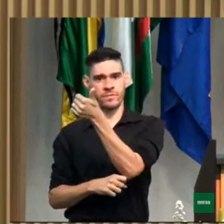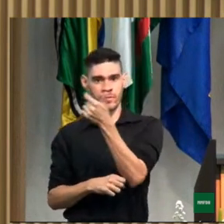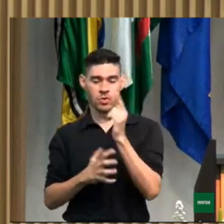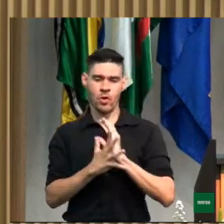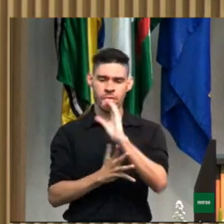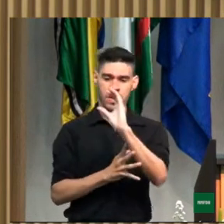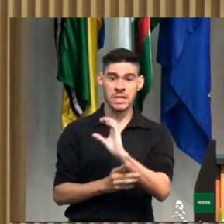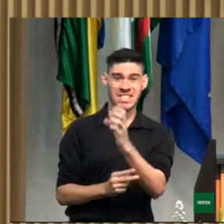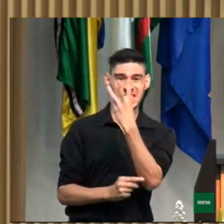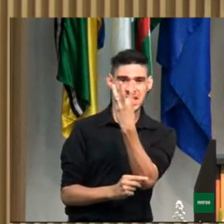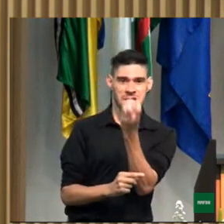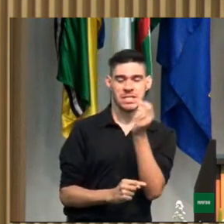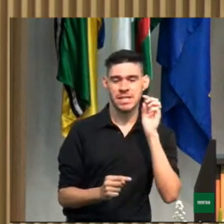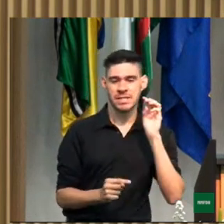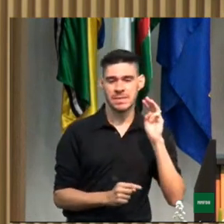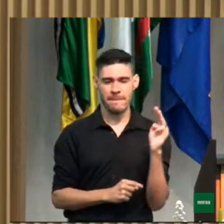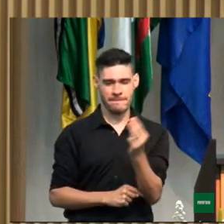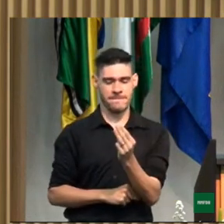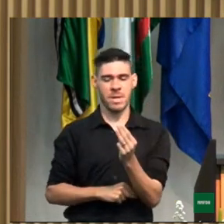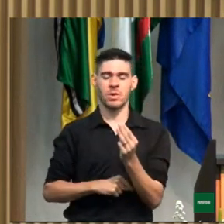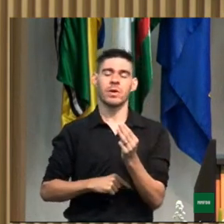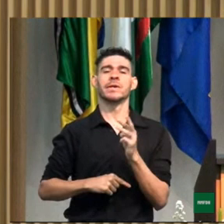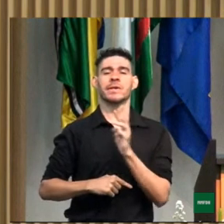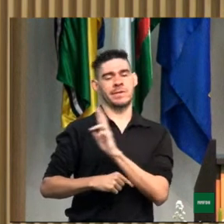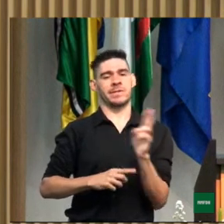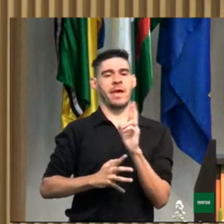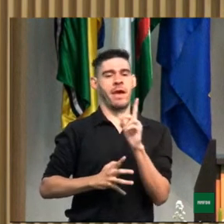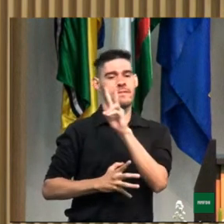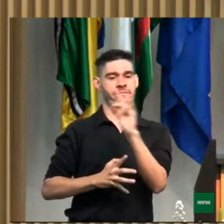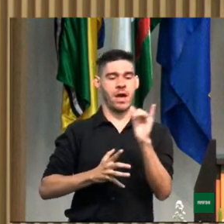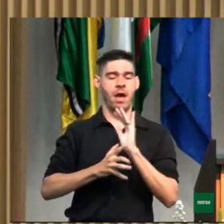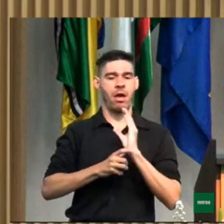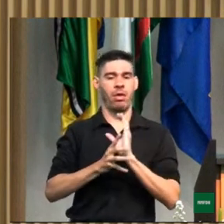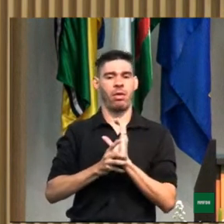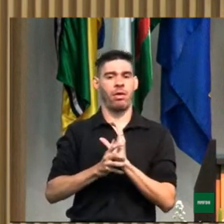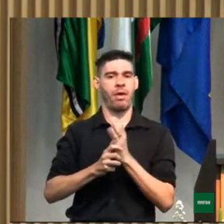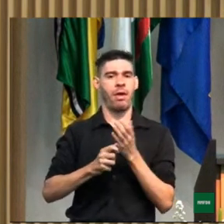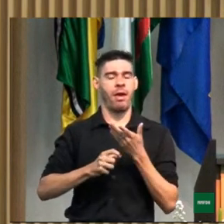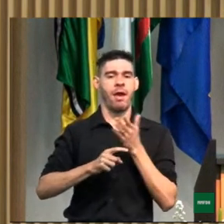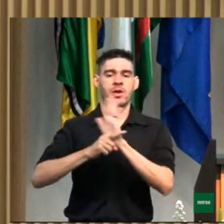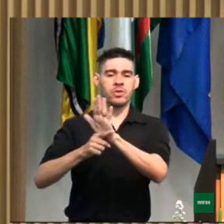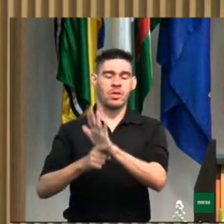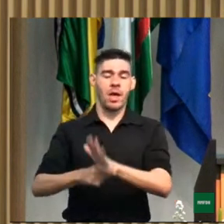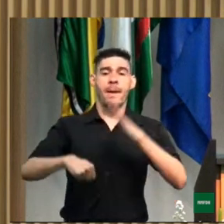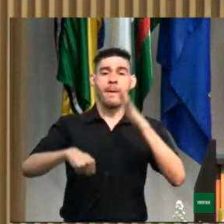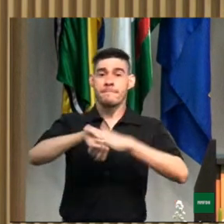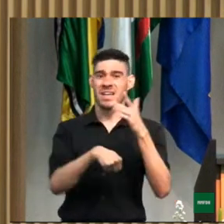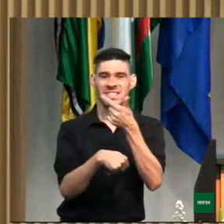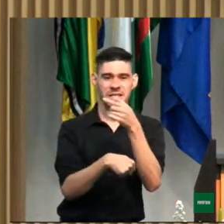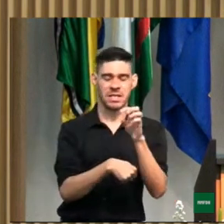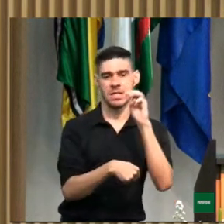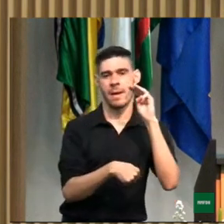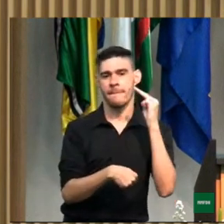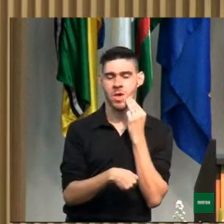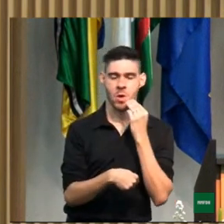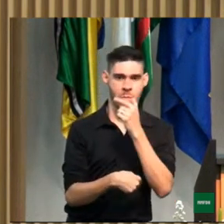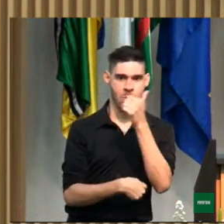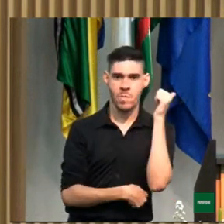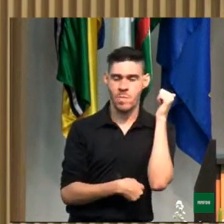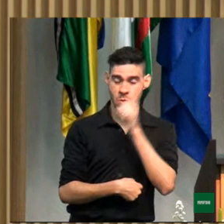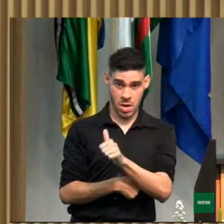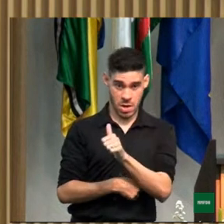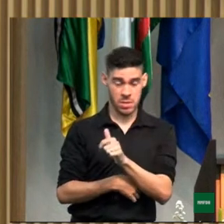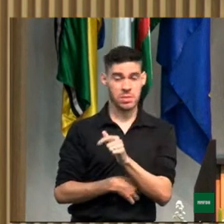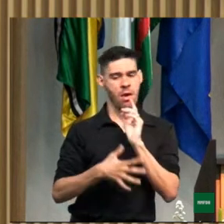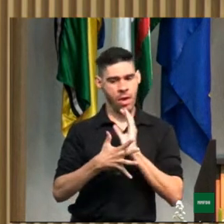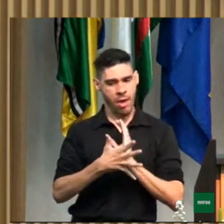deve beneficiar mais de 70 mil mulheres. E o investimento é significativo, mas, claro, nós precisamos de